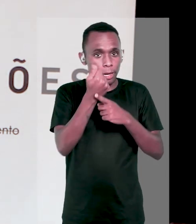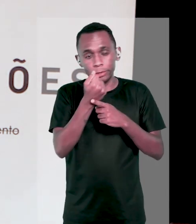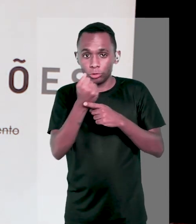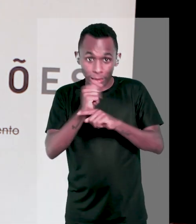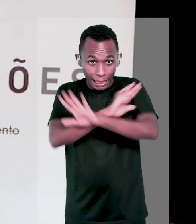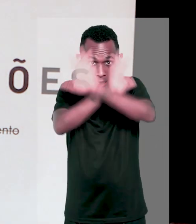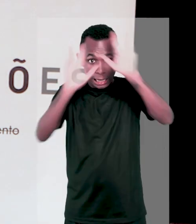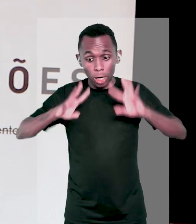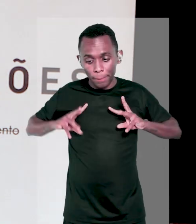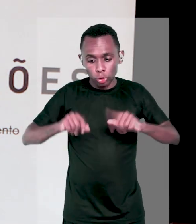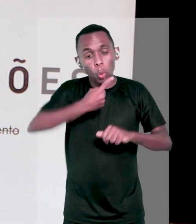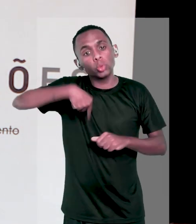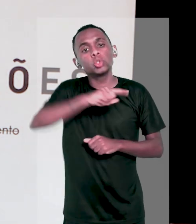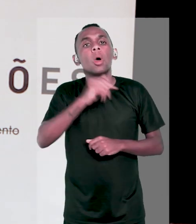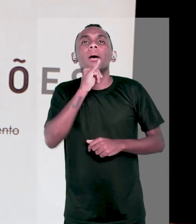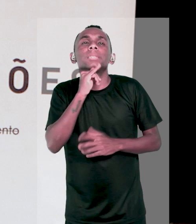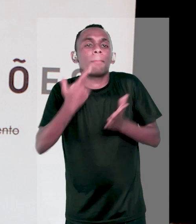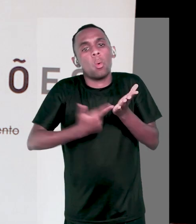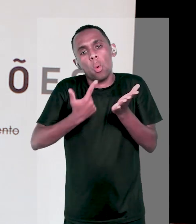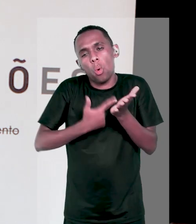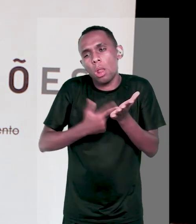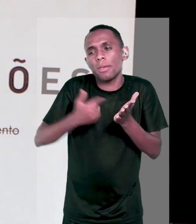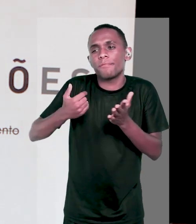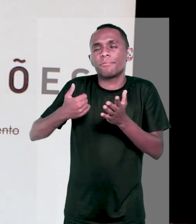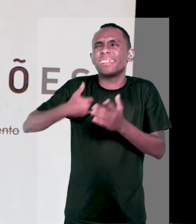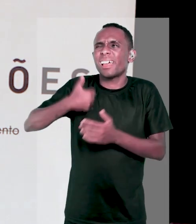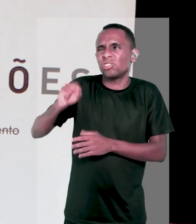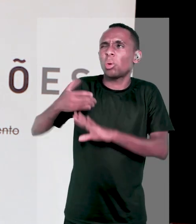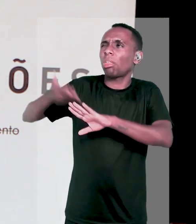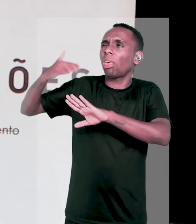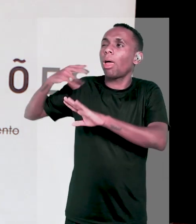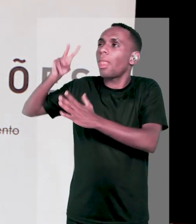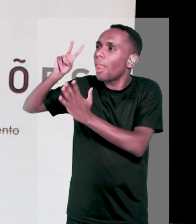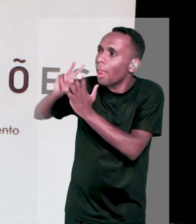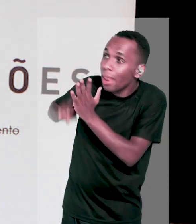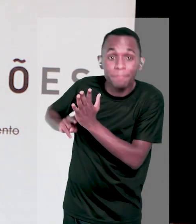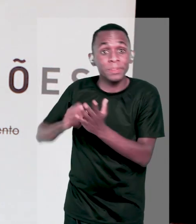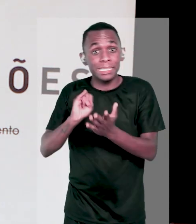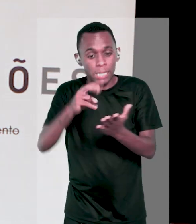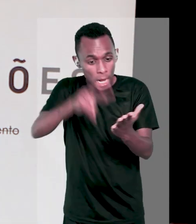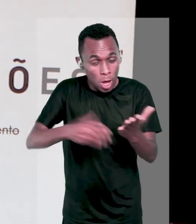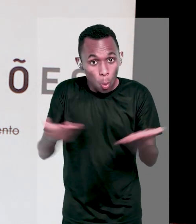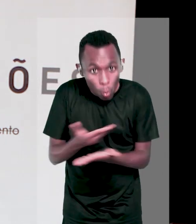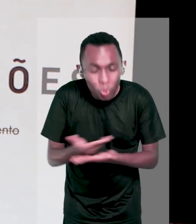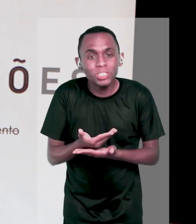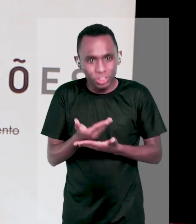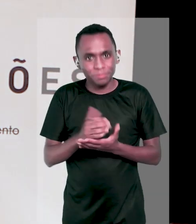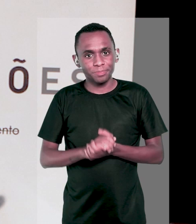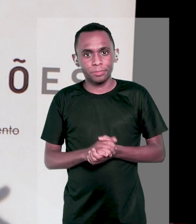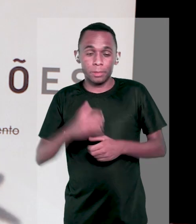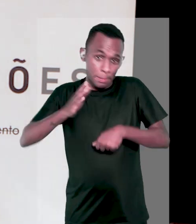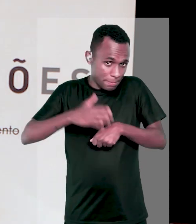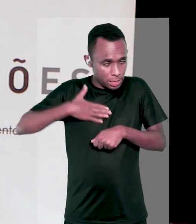porque ela se transforma é claro a obra de arte pode se transformar concretamente envelhecer o